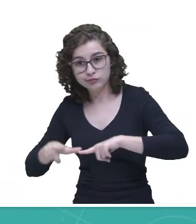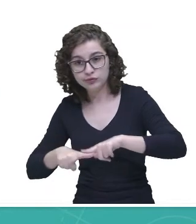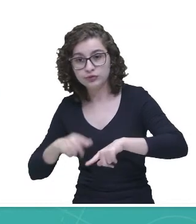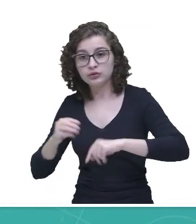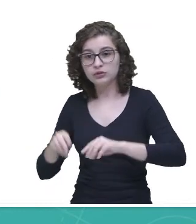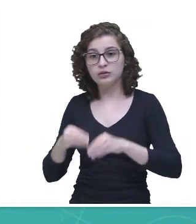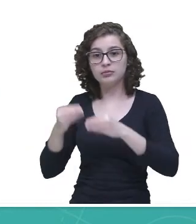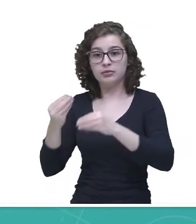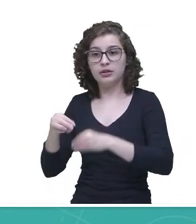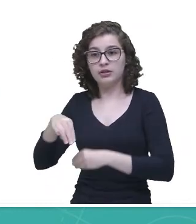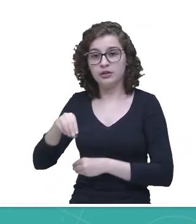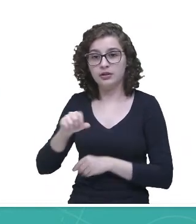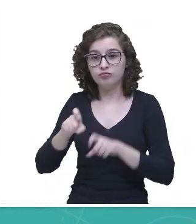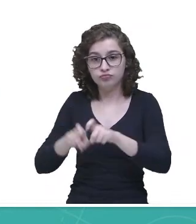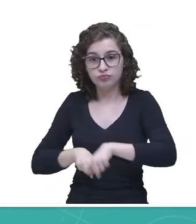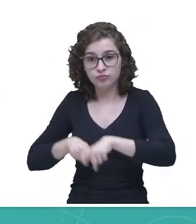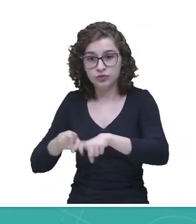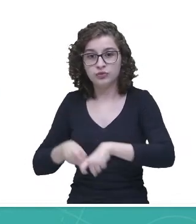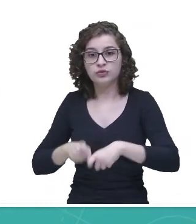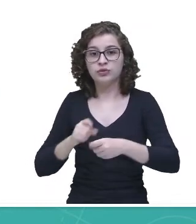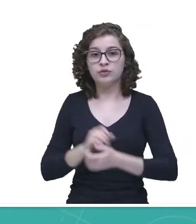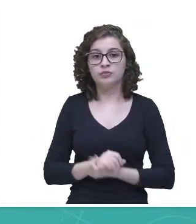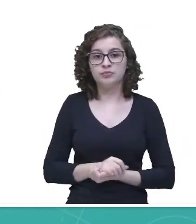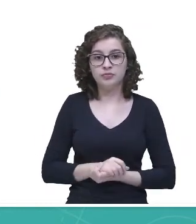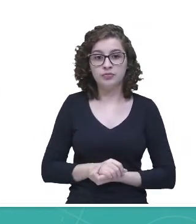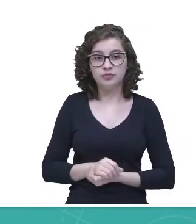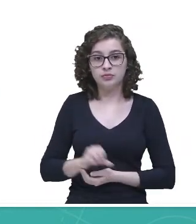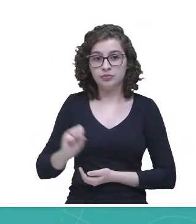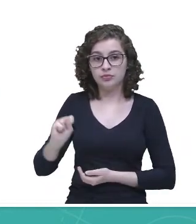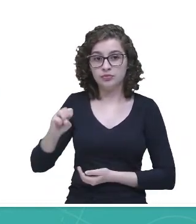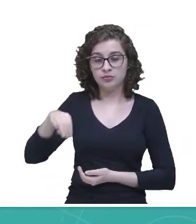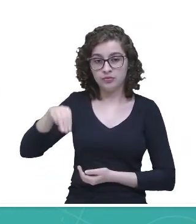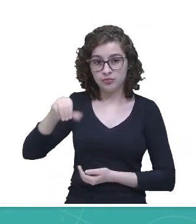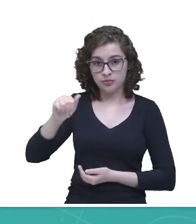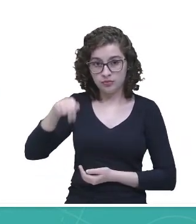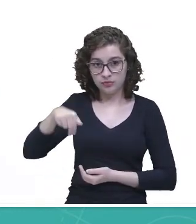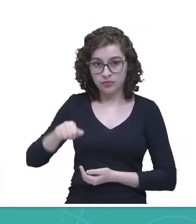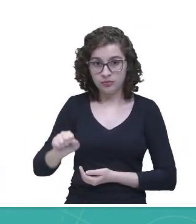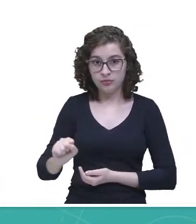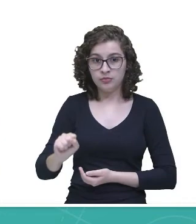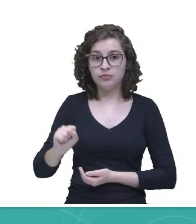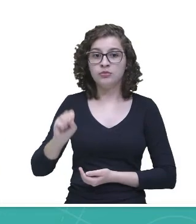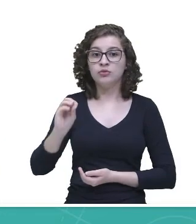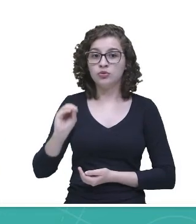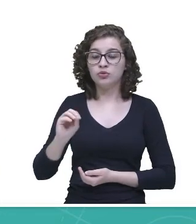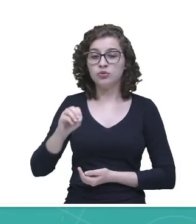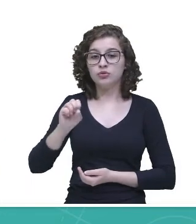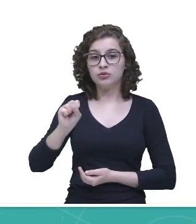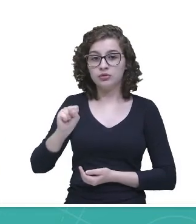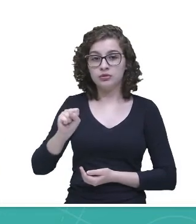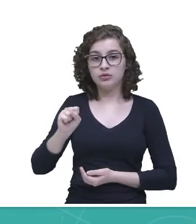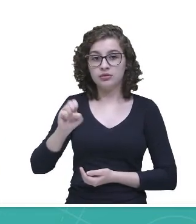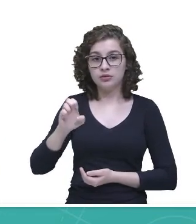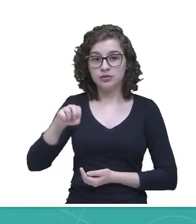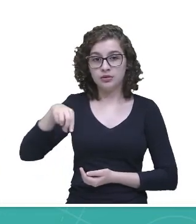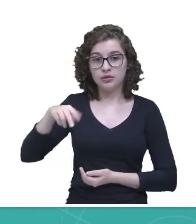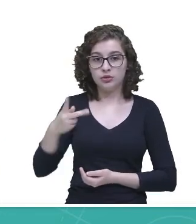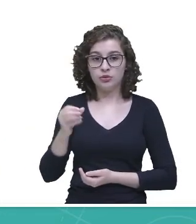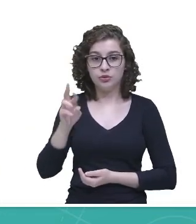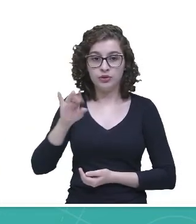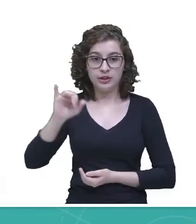vocês aqui, lembram? Manso senhorial era as terras do Senhor. Os produtos dessas terras